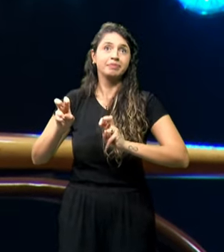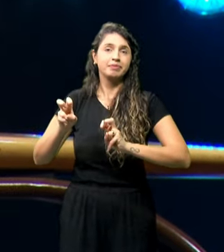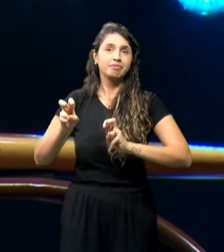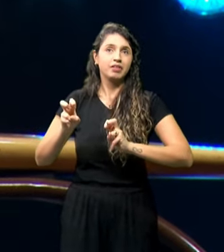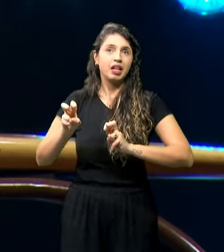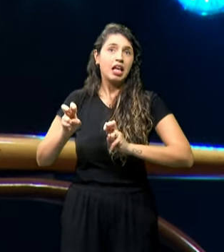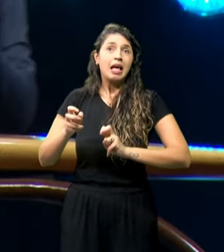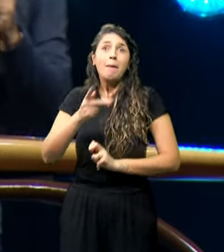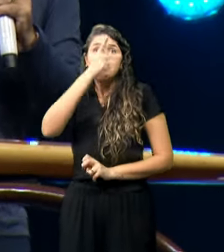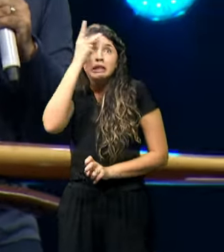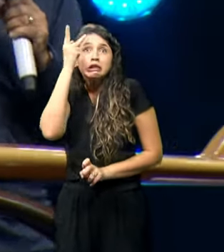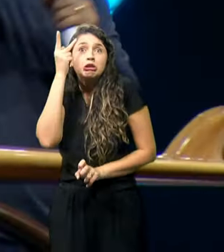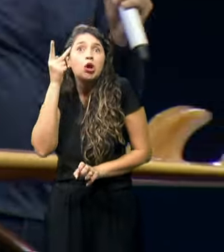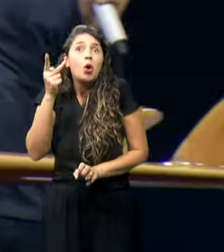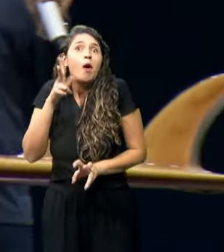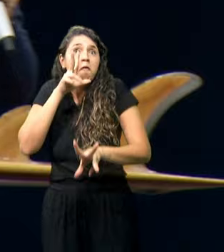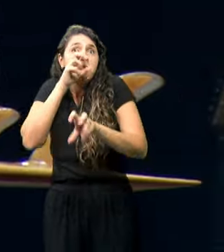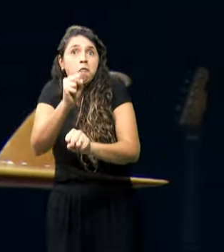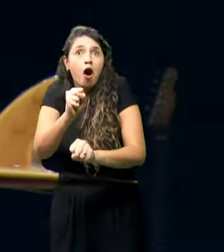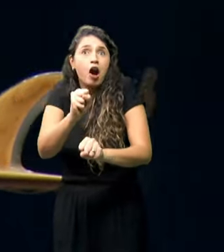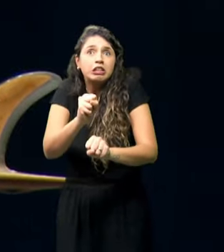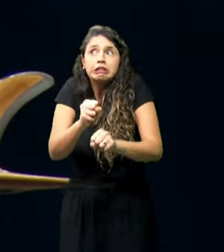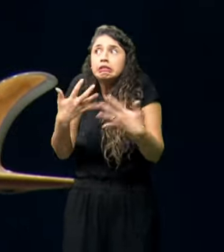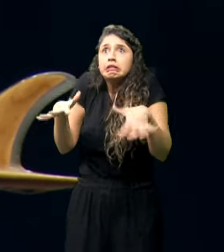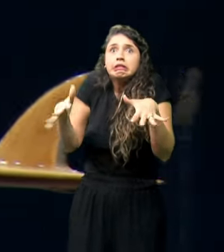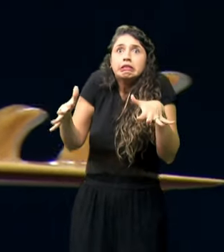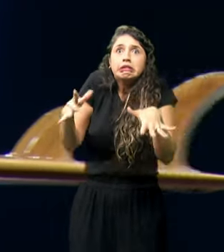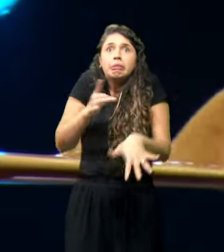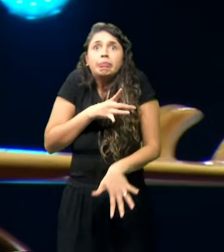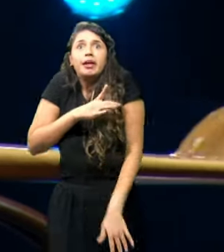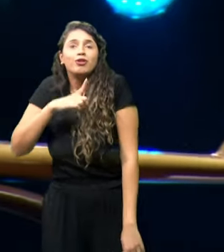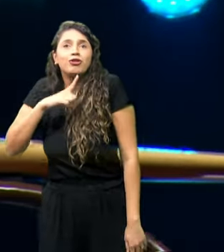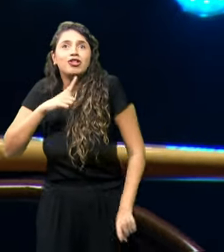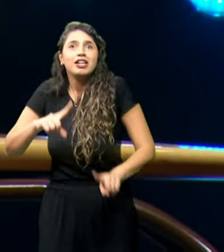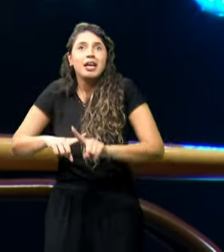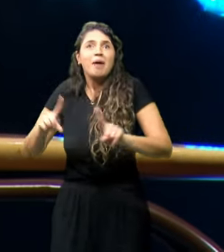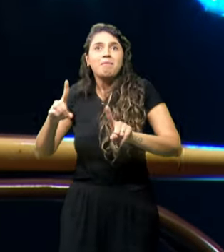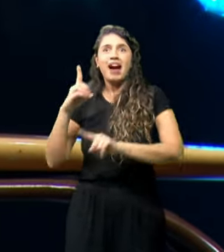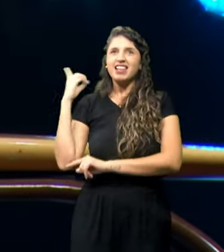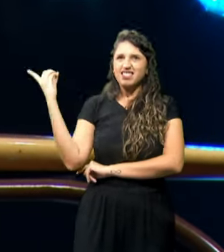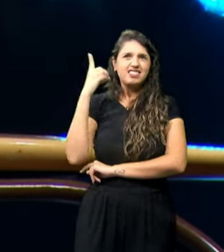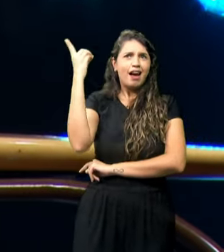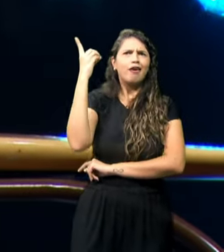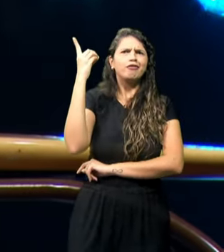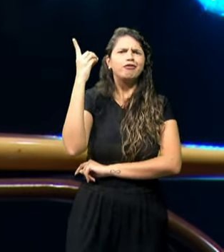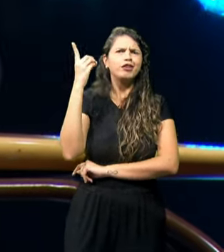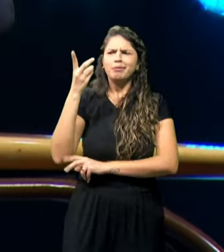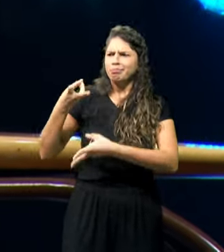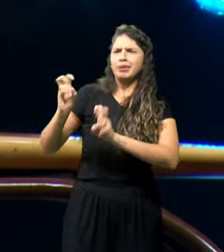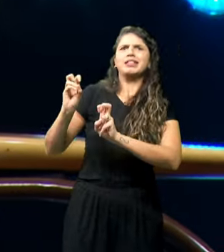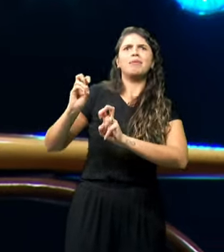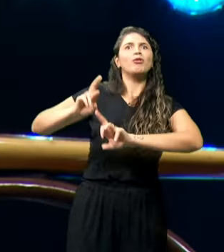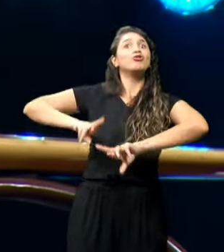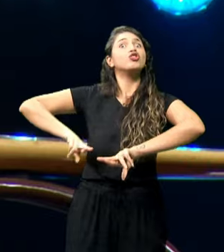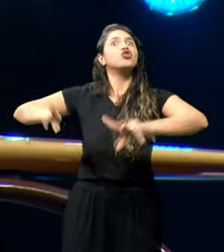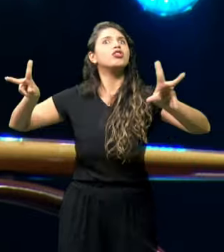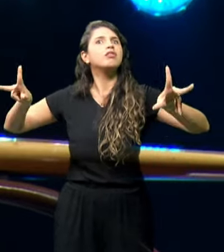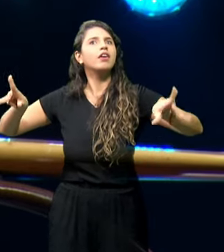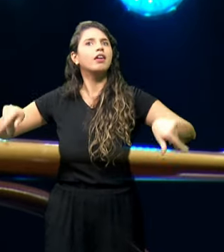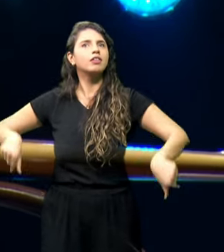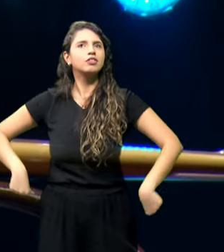aquele campeão, Davi está vendo a mesma coisa que ele. E o cara está 40 anos debochando, 40 dias debochando. Davi chega e diz: quem é